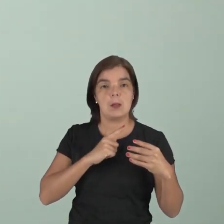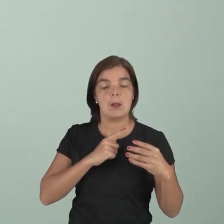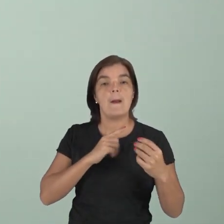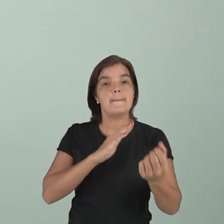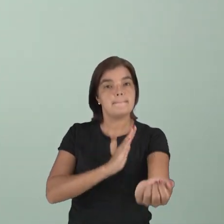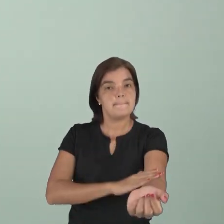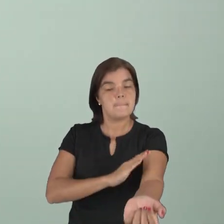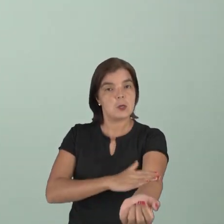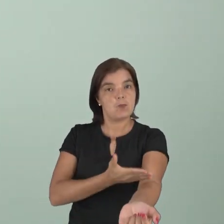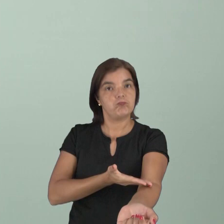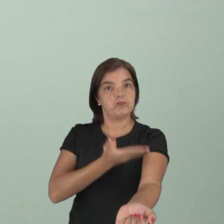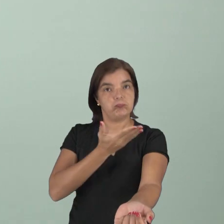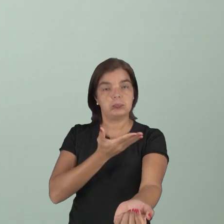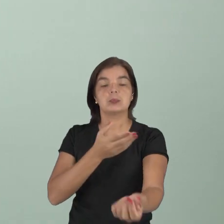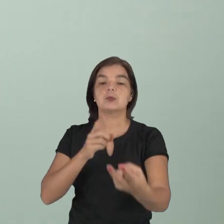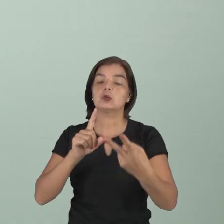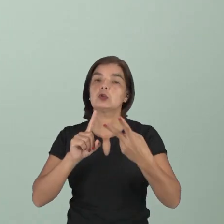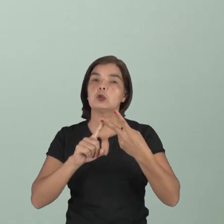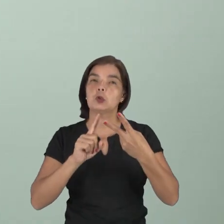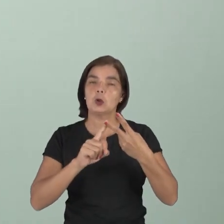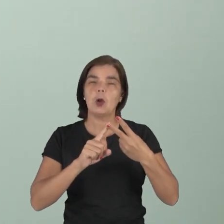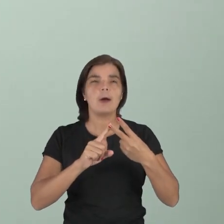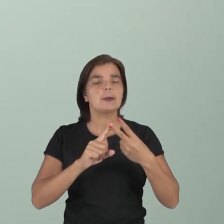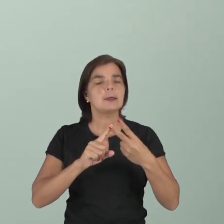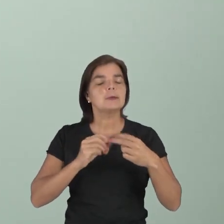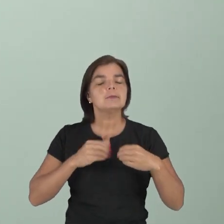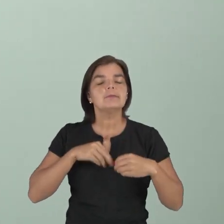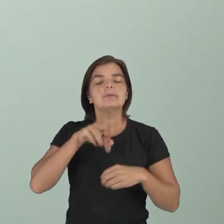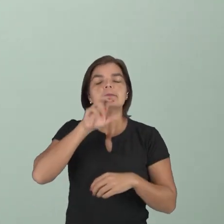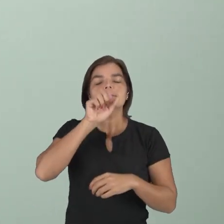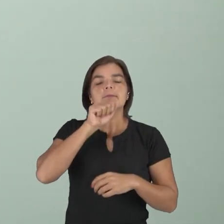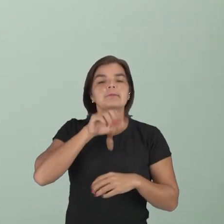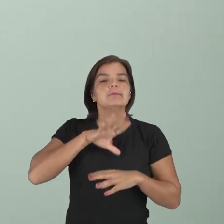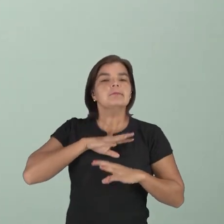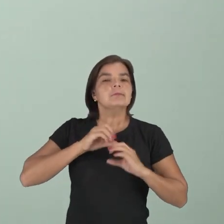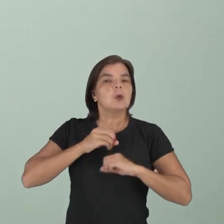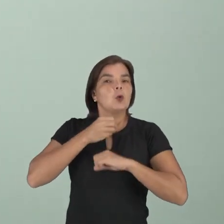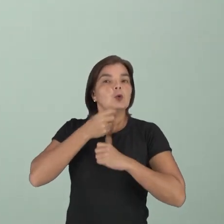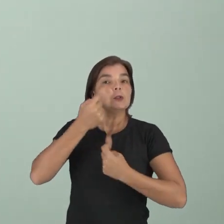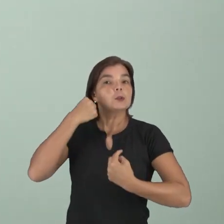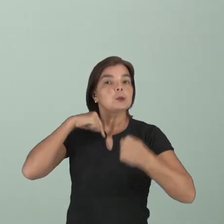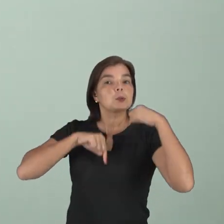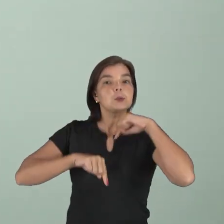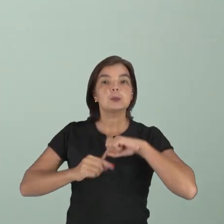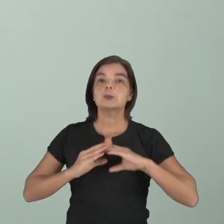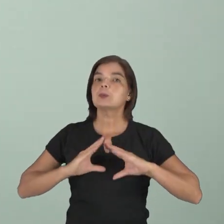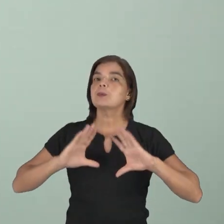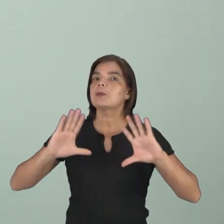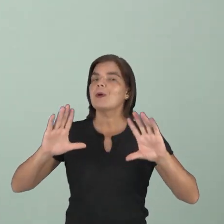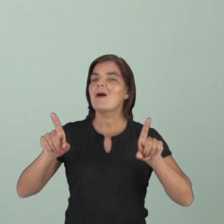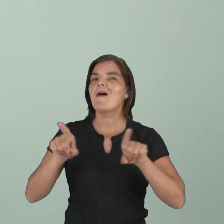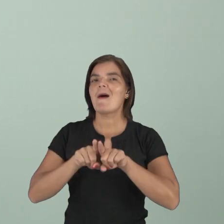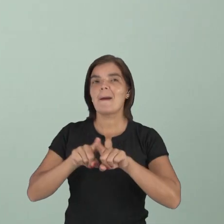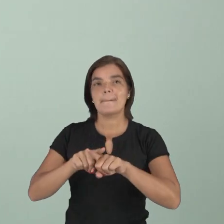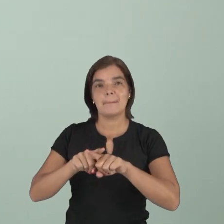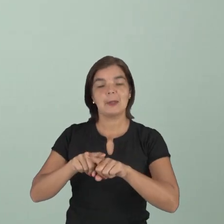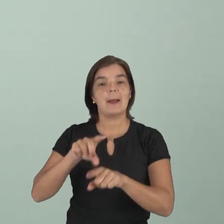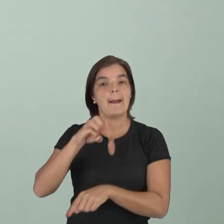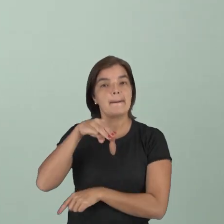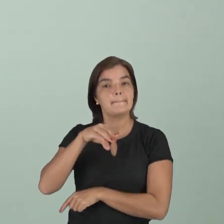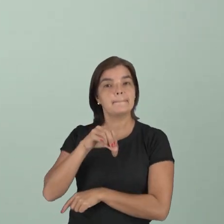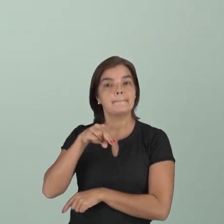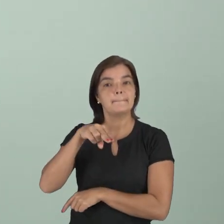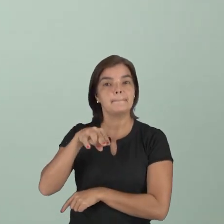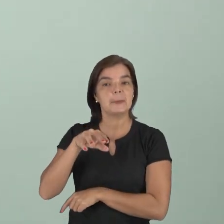pressão máxima. E aí, depois, quando você respira, ou seja, quando esse sangue sai, a partir daí você tem, no caso, a mínima,